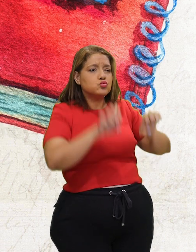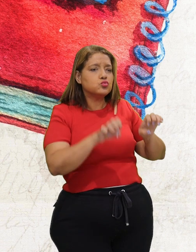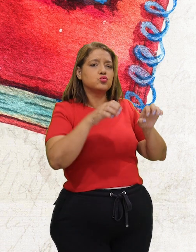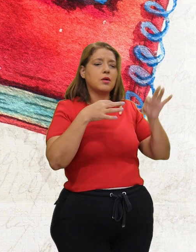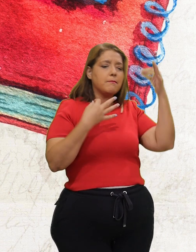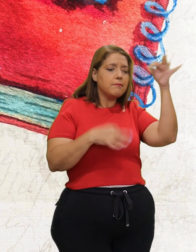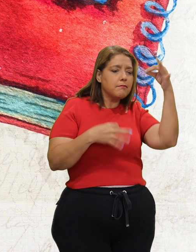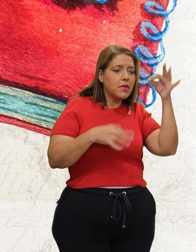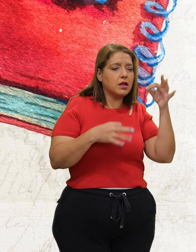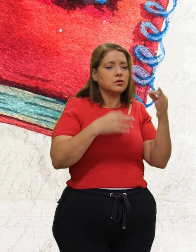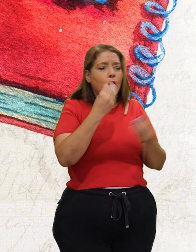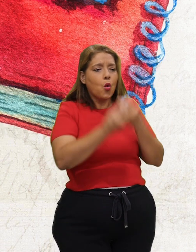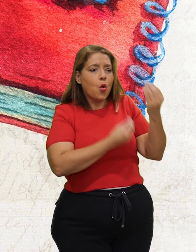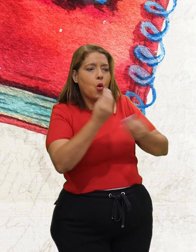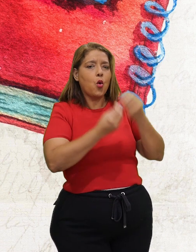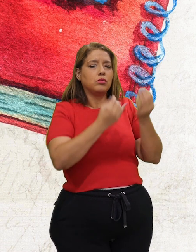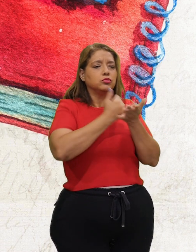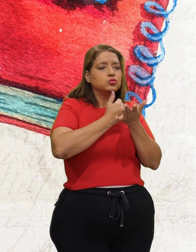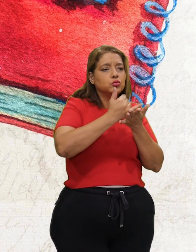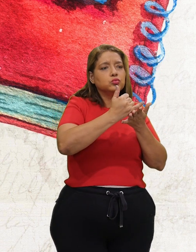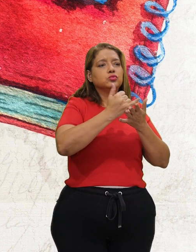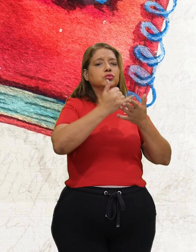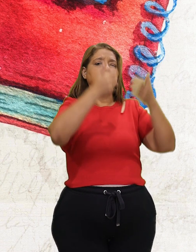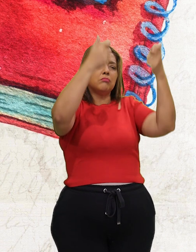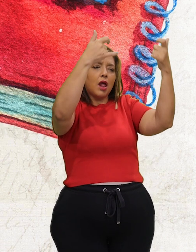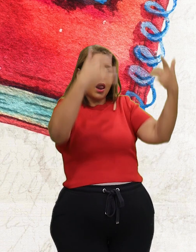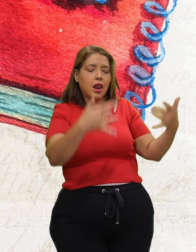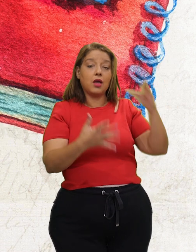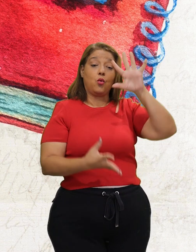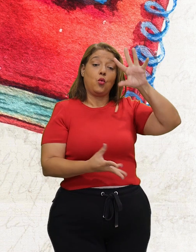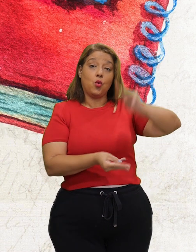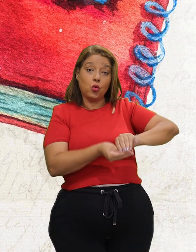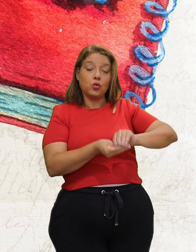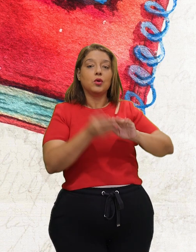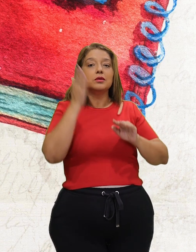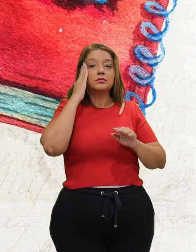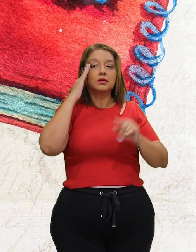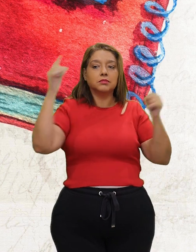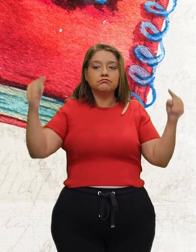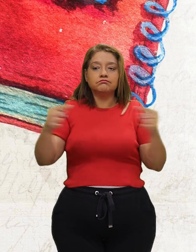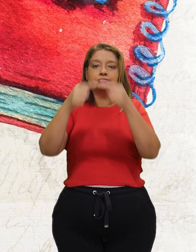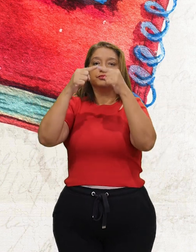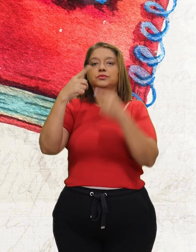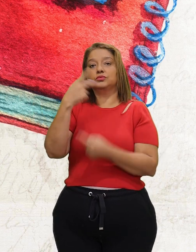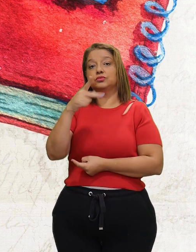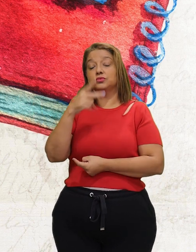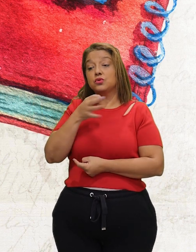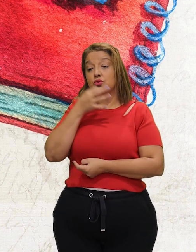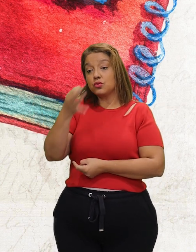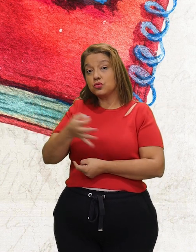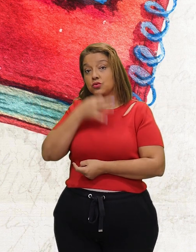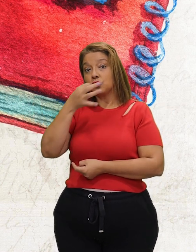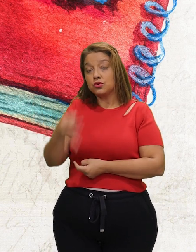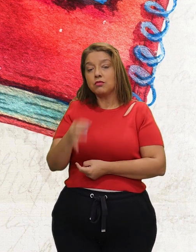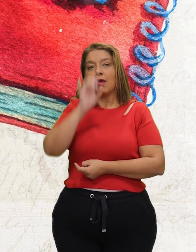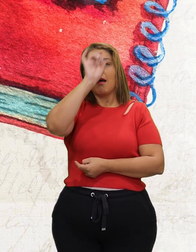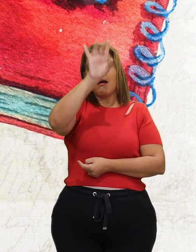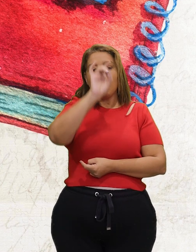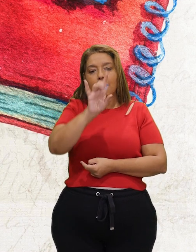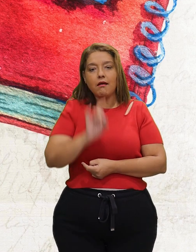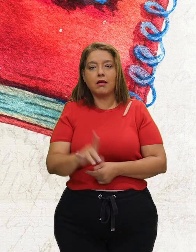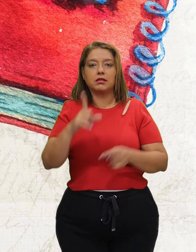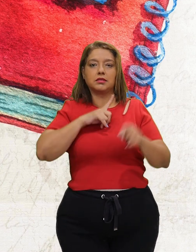em introdução, desenvolvimento e conclusão, definindo os argumentos principais para cada parágrafo